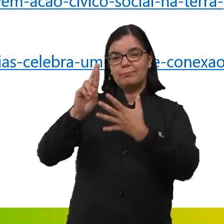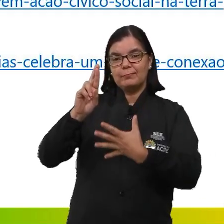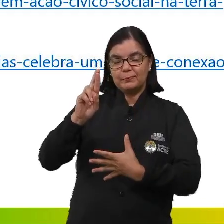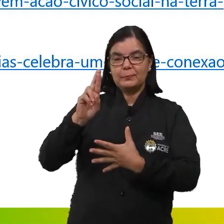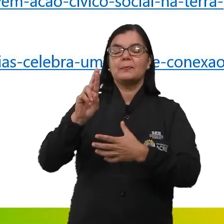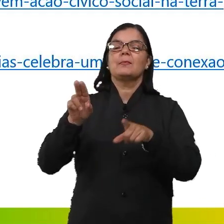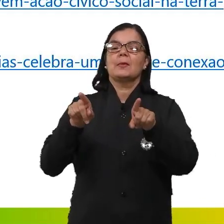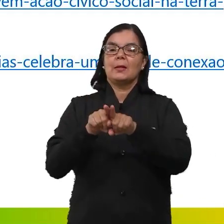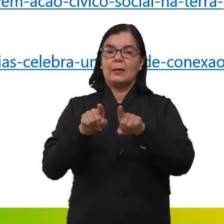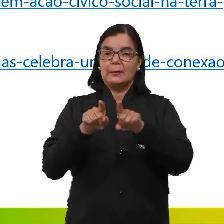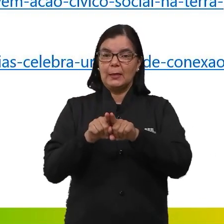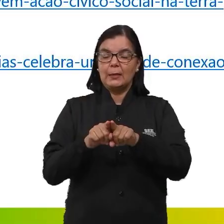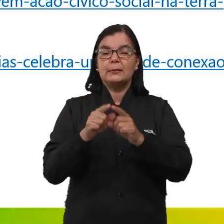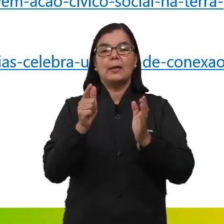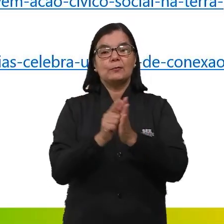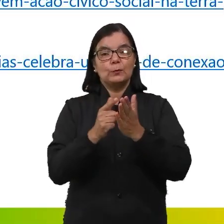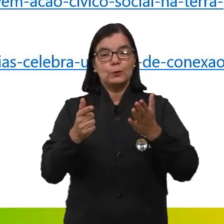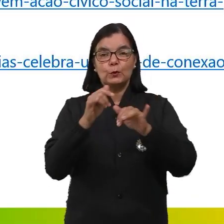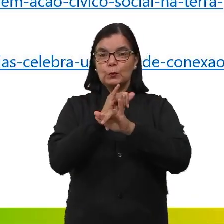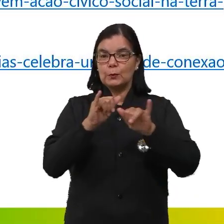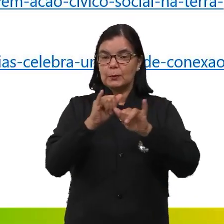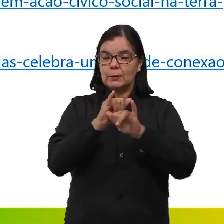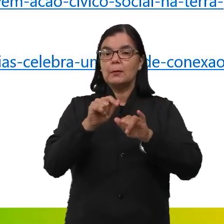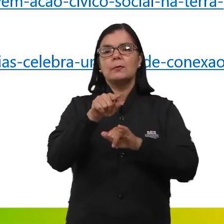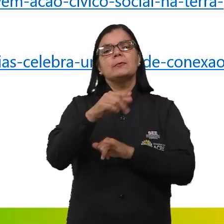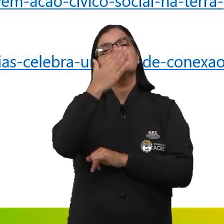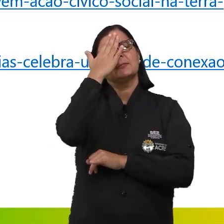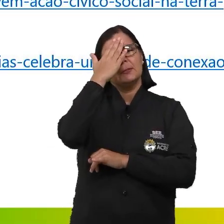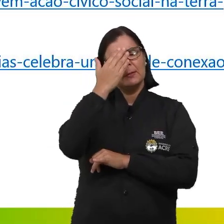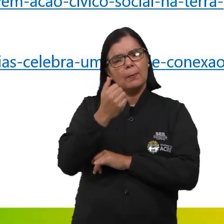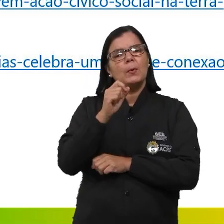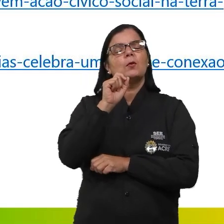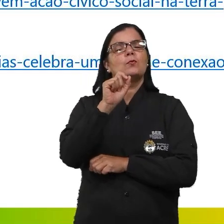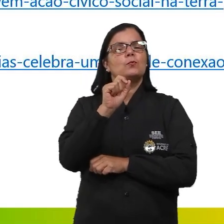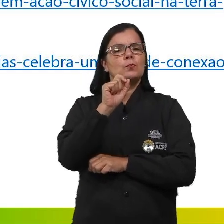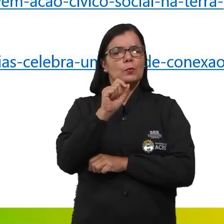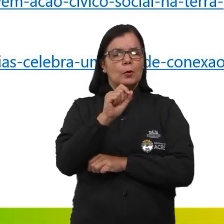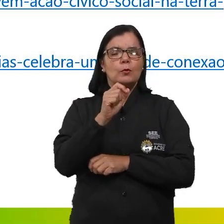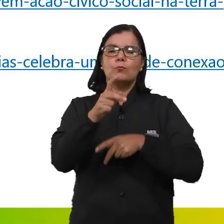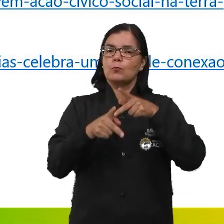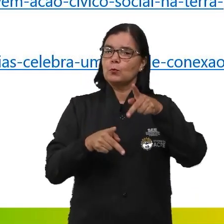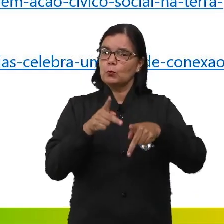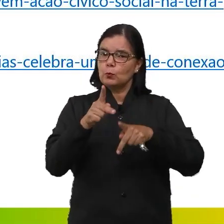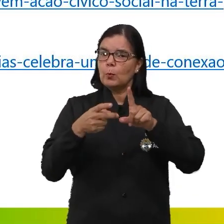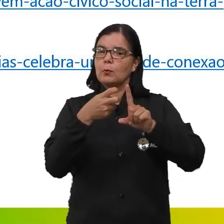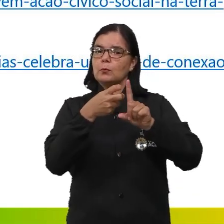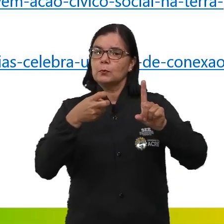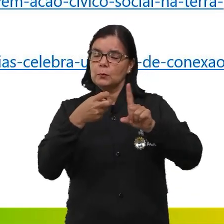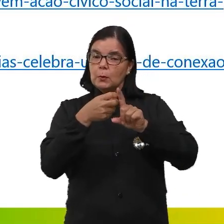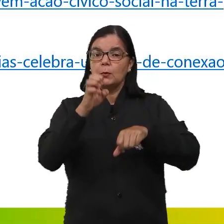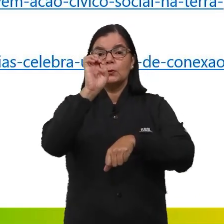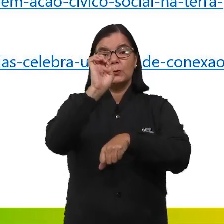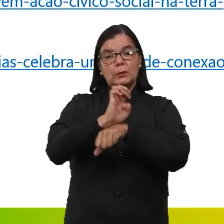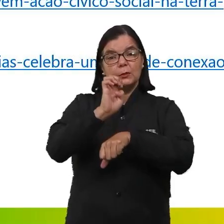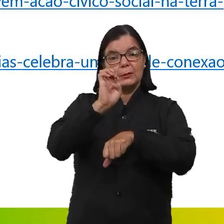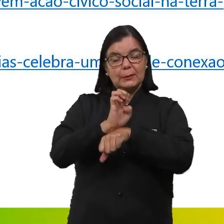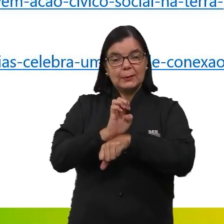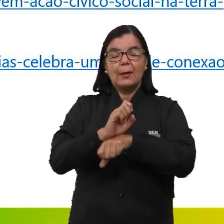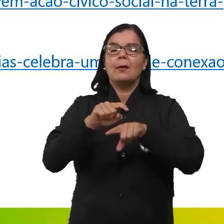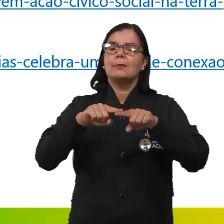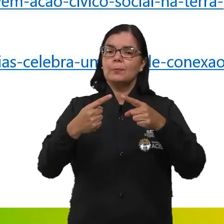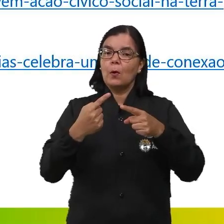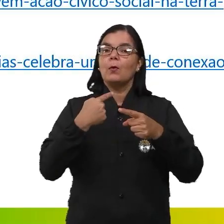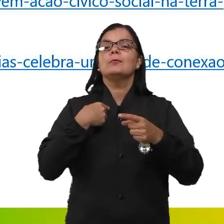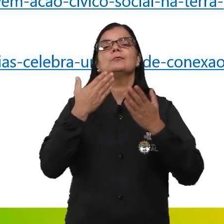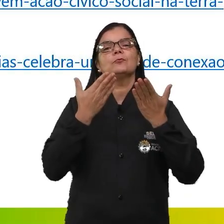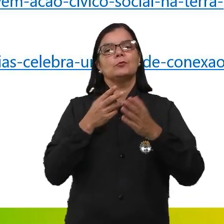da Agência de Notícias do Acre. Caso você queira saber mais a respeito dos povos indígenas do nosso estado, você pode